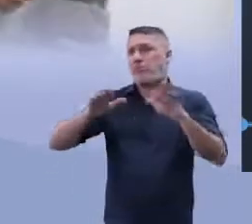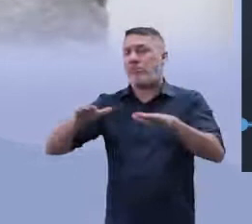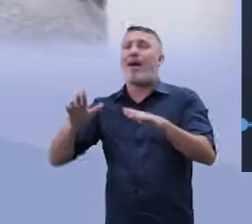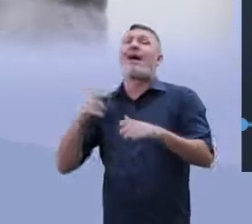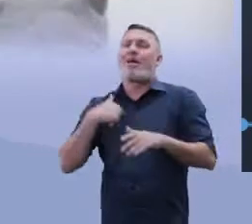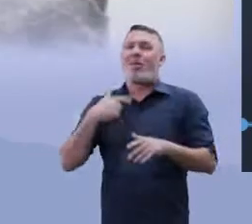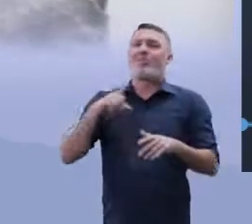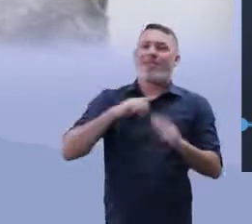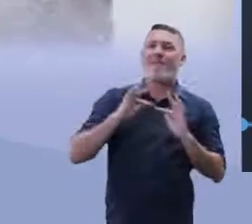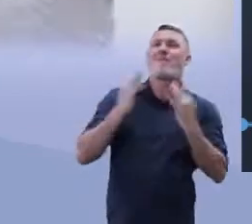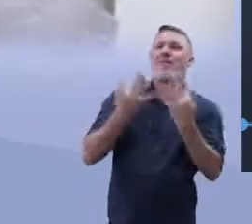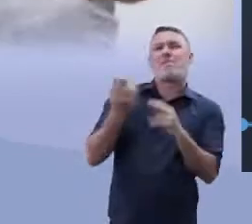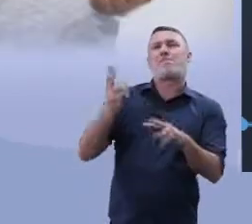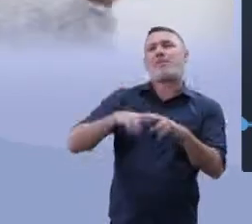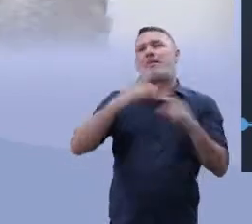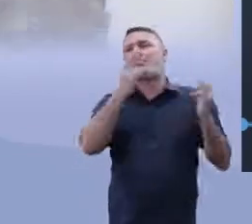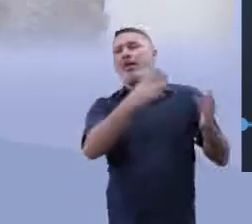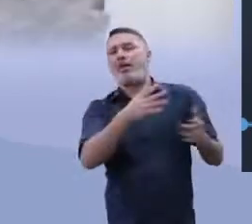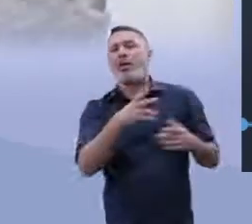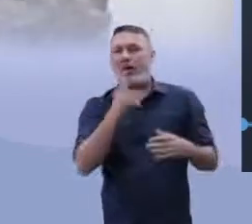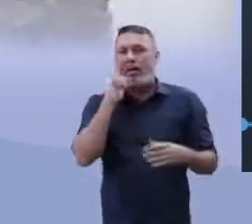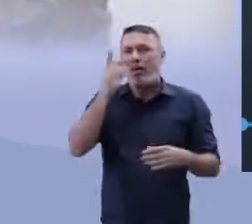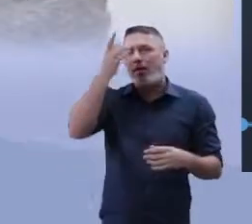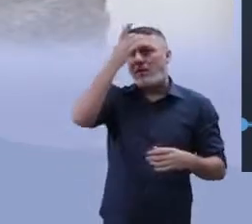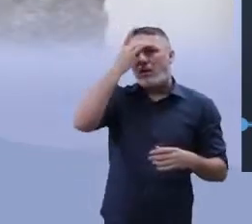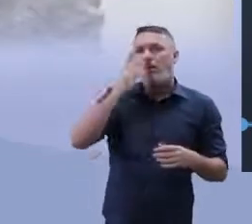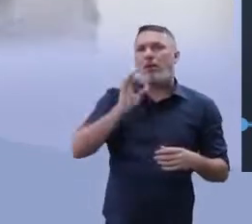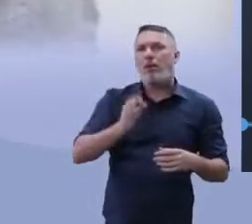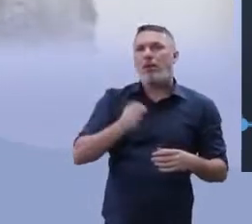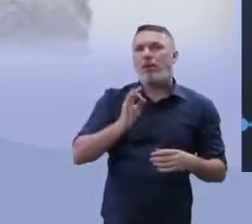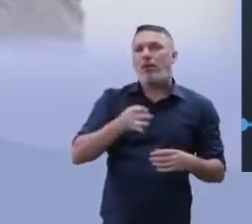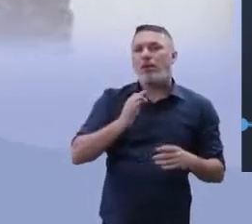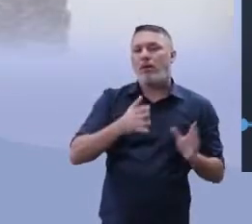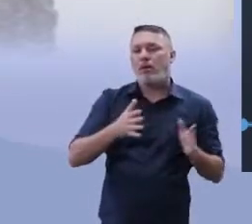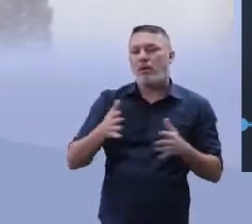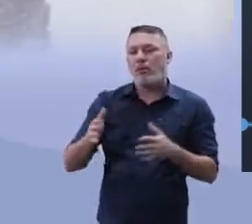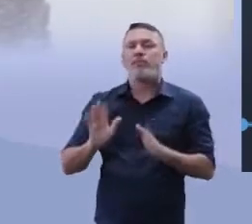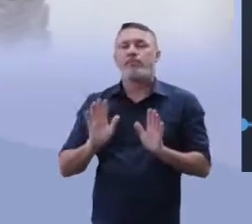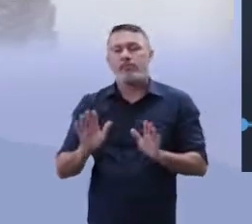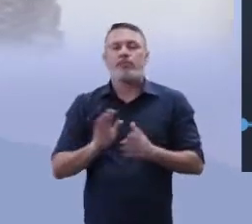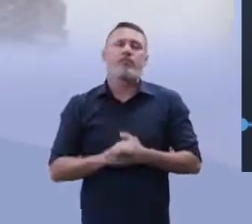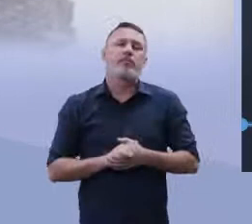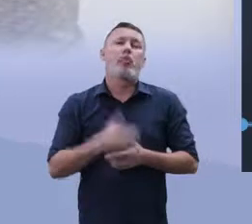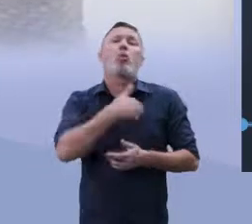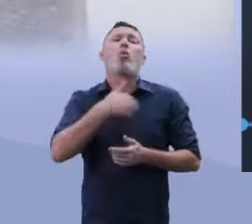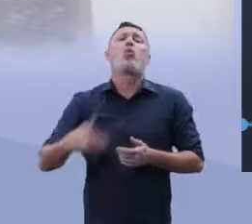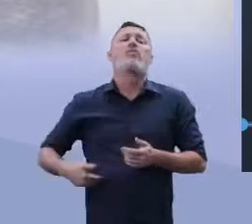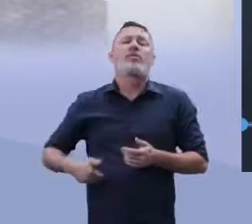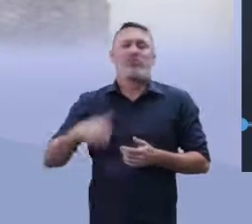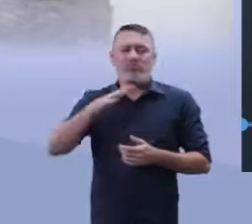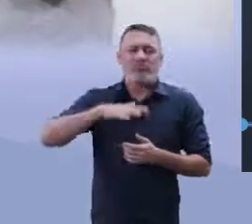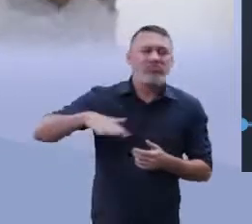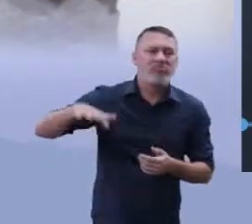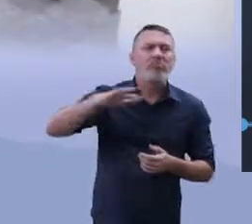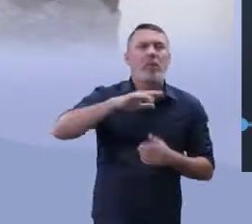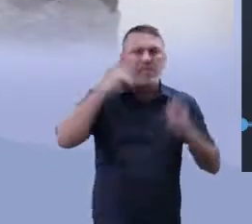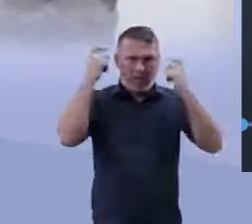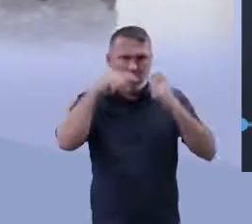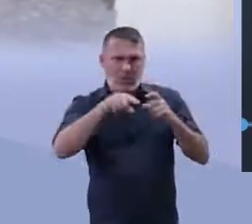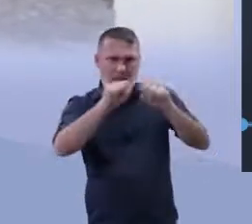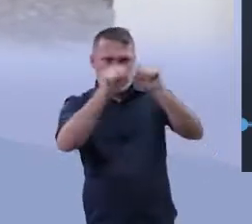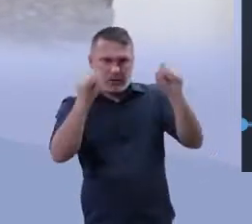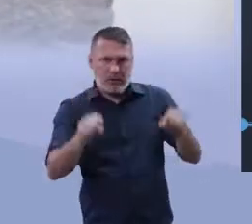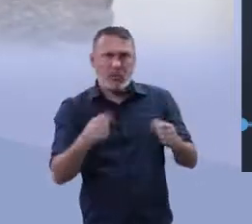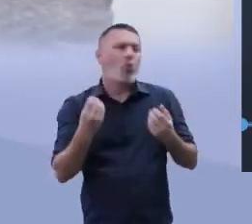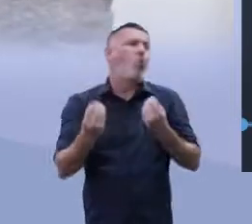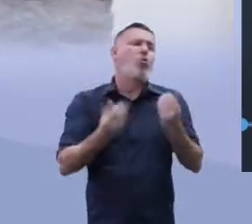tenho alguém da família lá. Olha como que vai mudando o nosso pensamento. E qual é a visão do governo sobre isso aí? O que o governo tem pregado? O que o governo